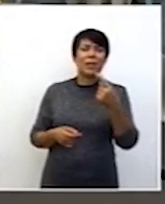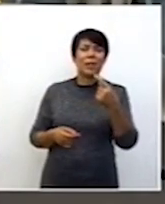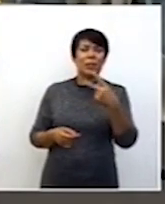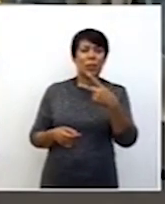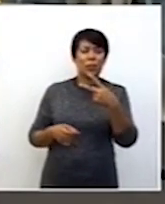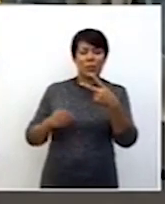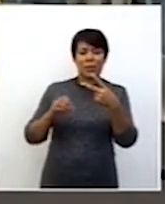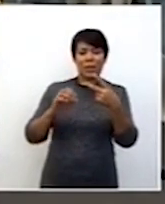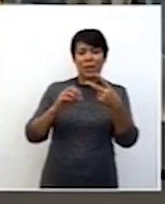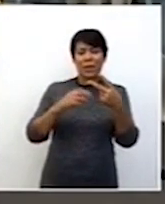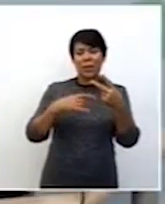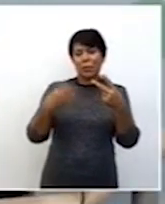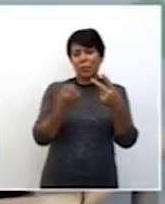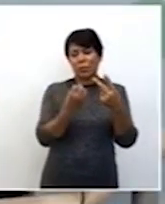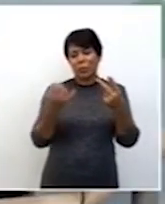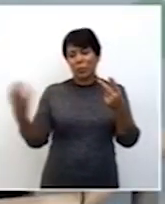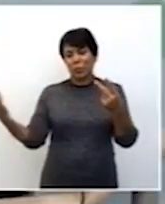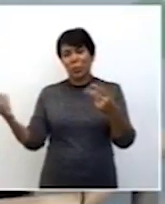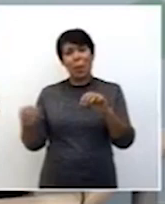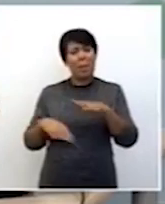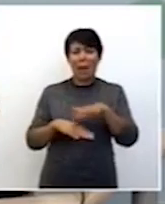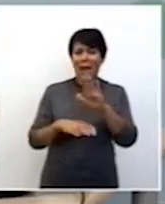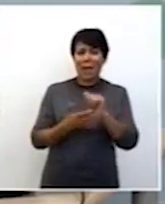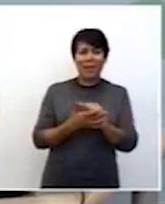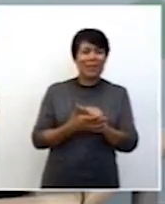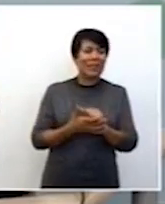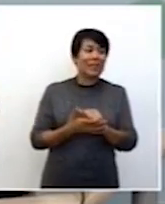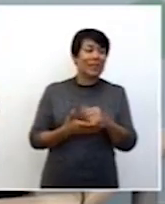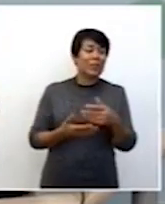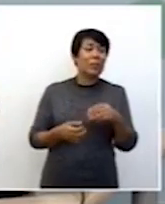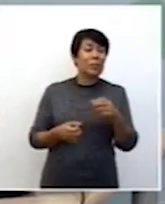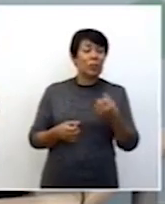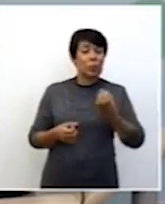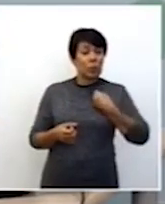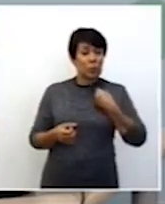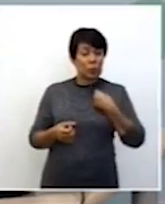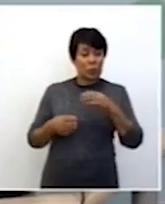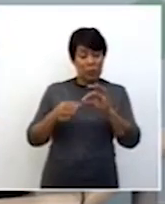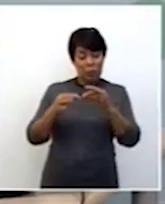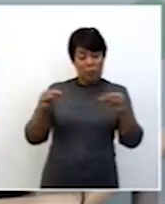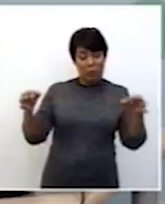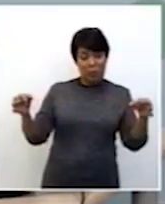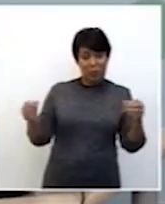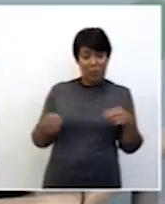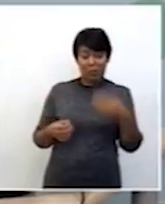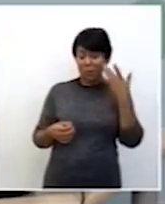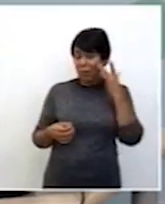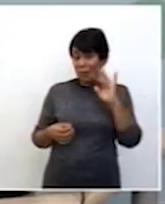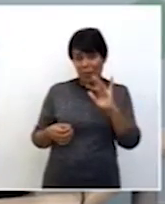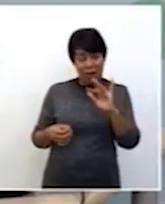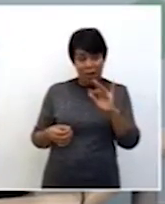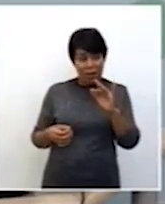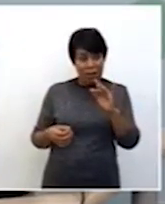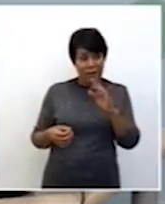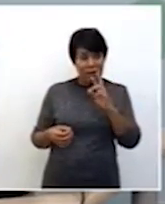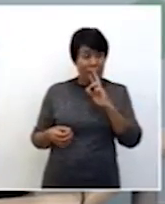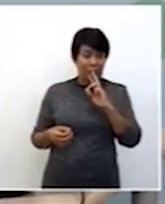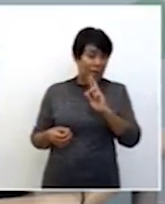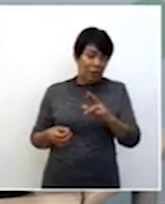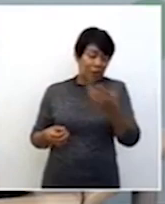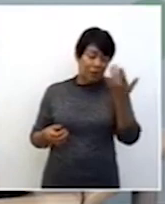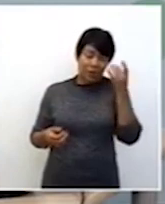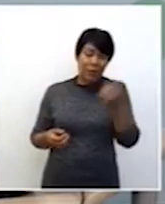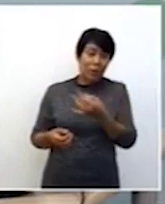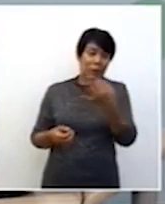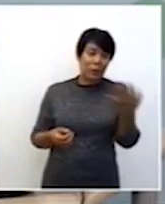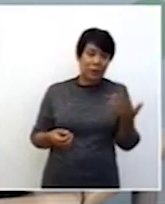unidades, 12 algarismos tranquilamente. Então, é um número muito grande, muito grande. Eu não consigo nem assim de cabeça dizer muito bem quantos